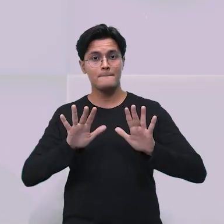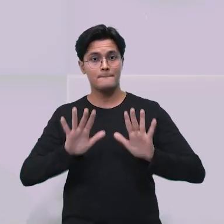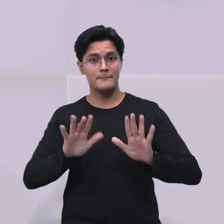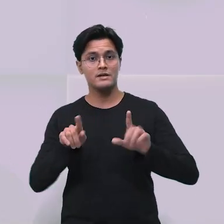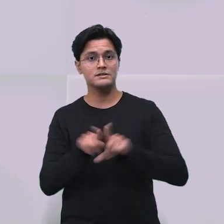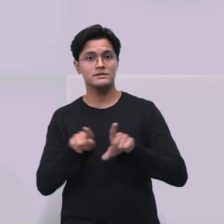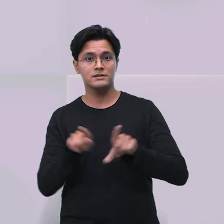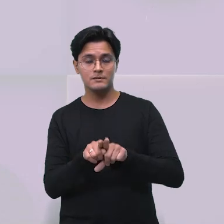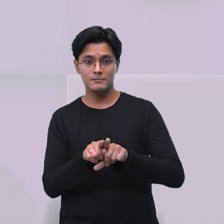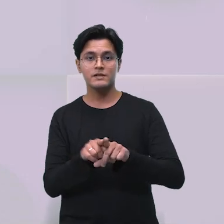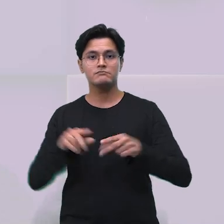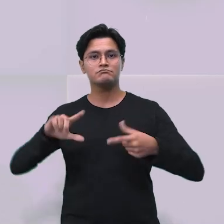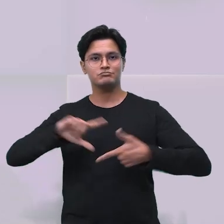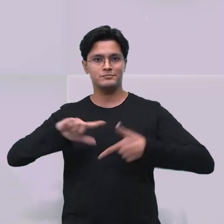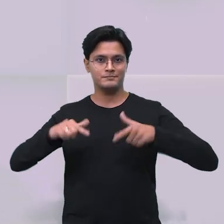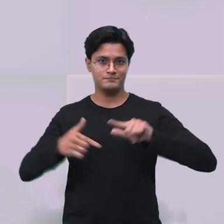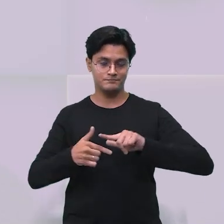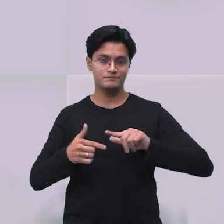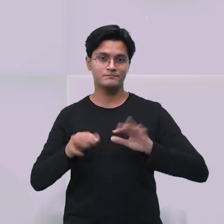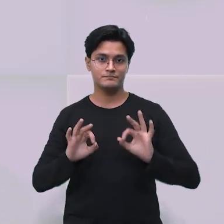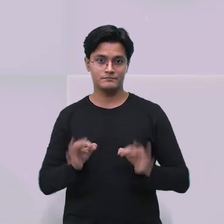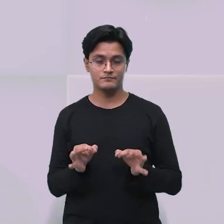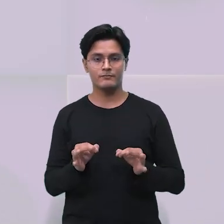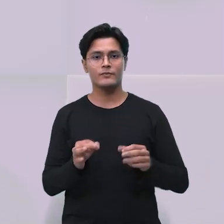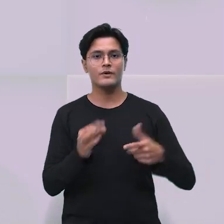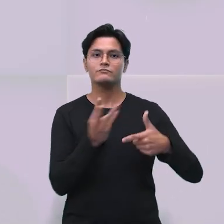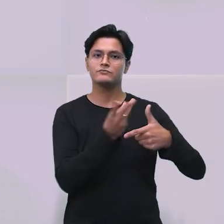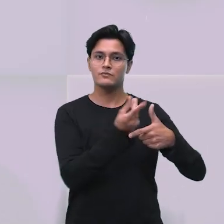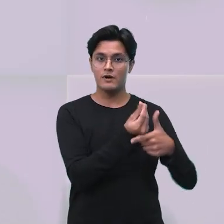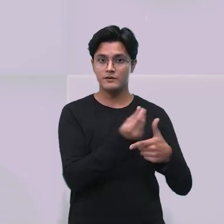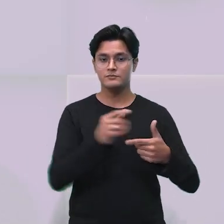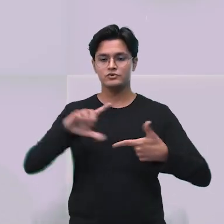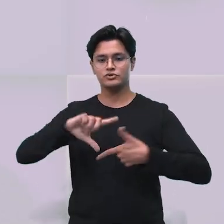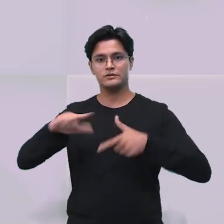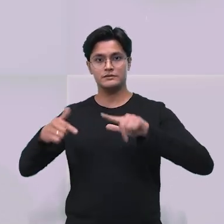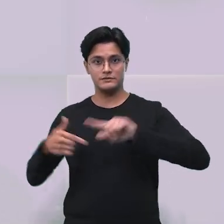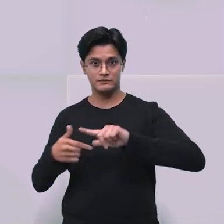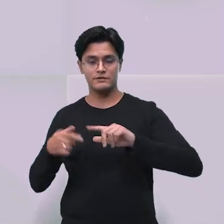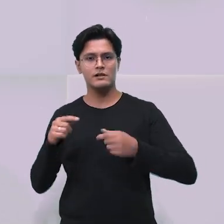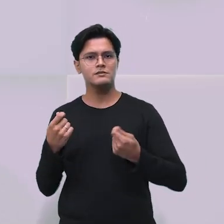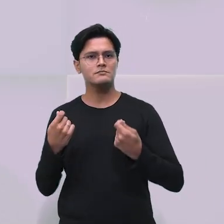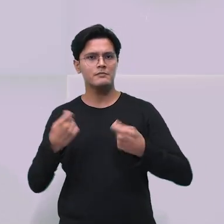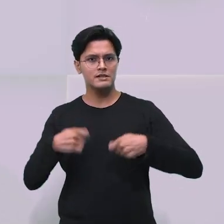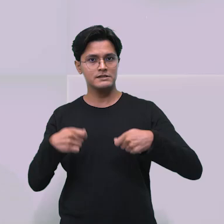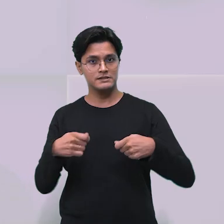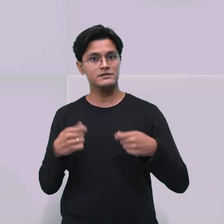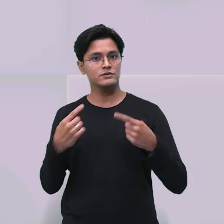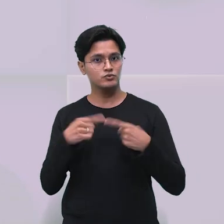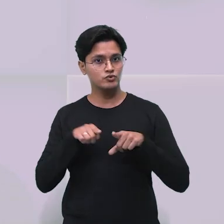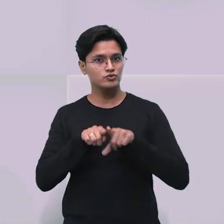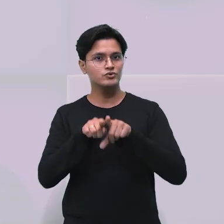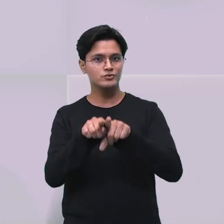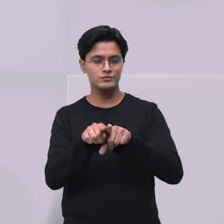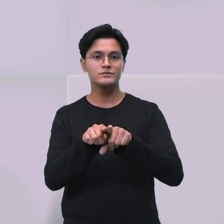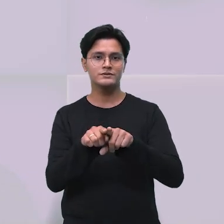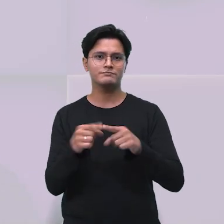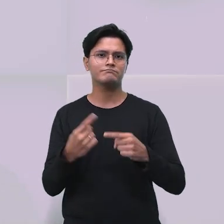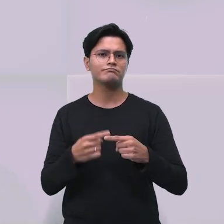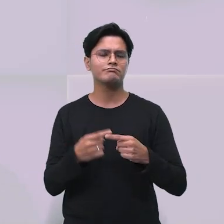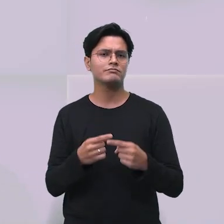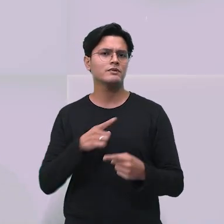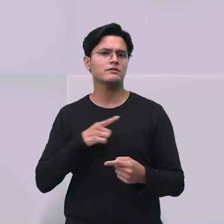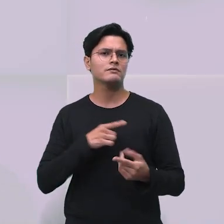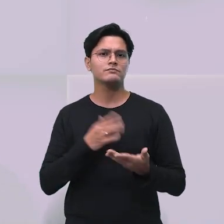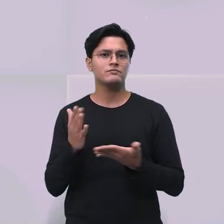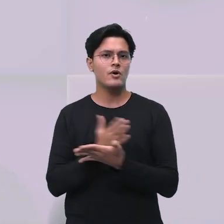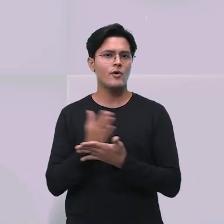também na geometria, tá? Porque a álgebra e a geometria, elas precisam caminhar juntas, porque tem certas